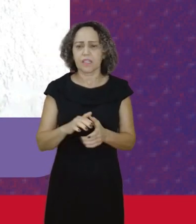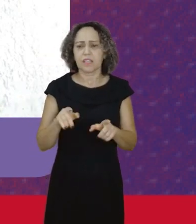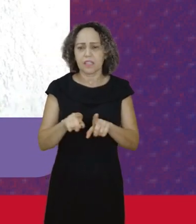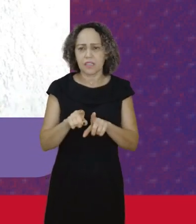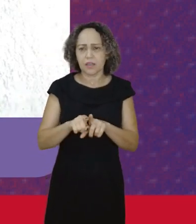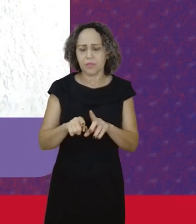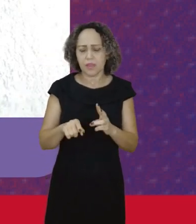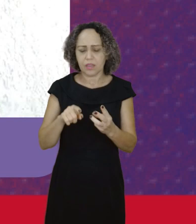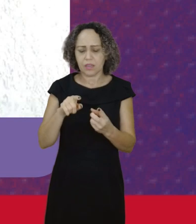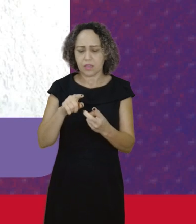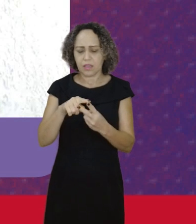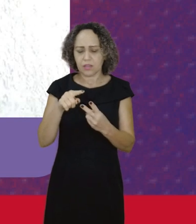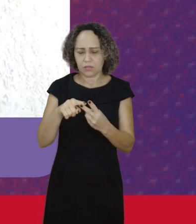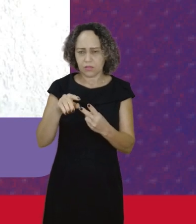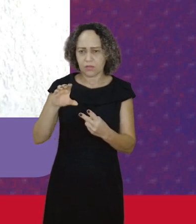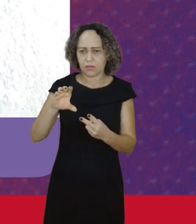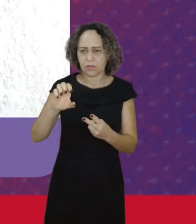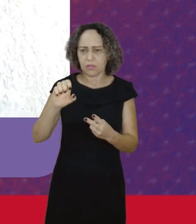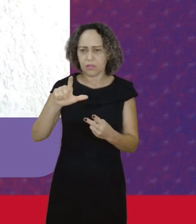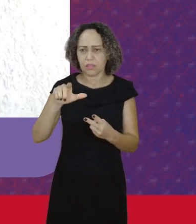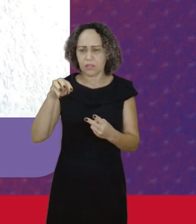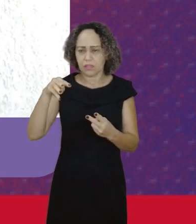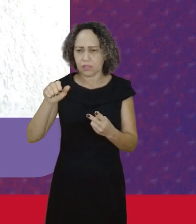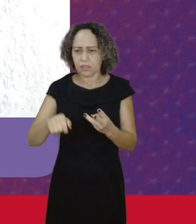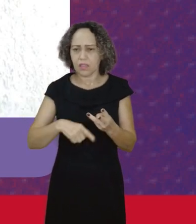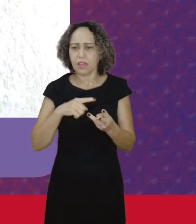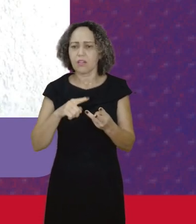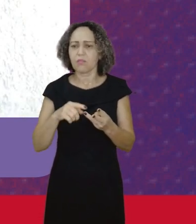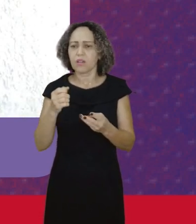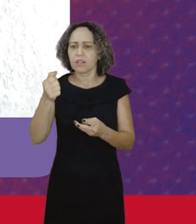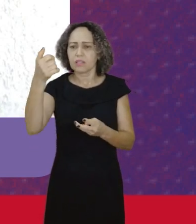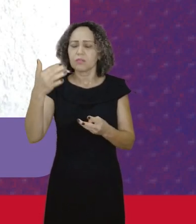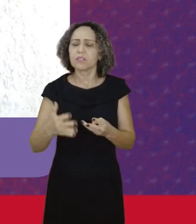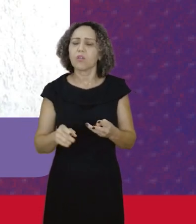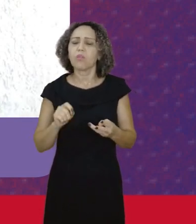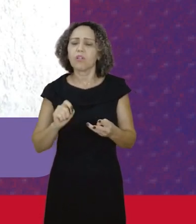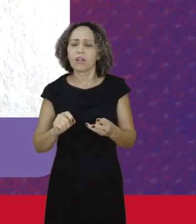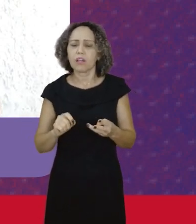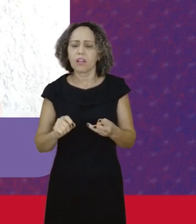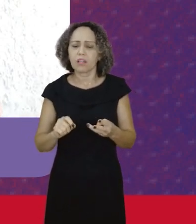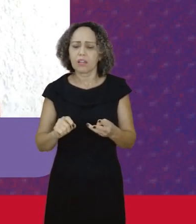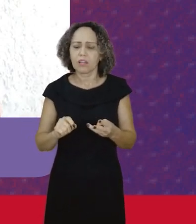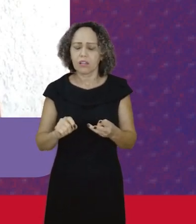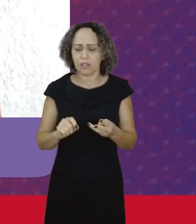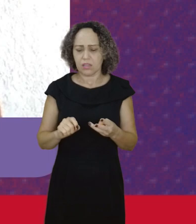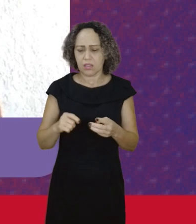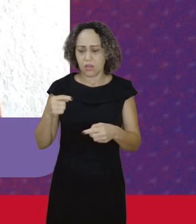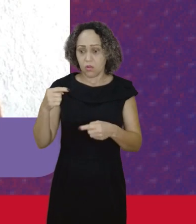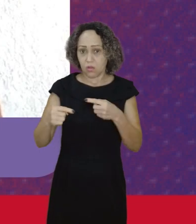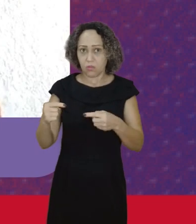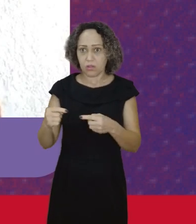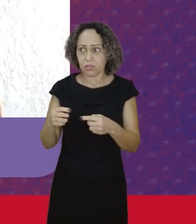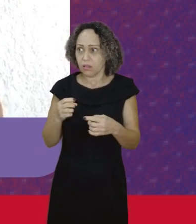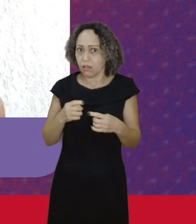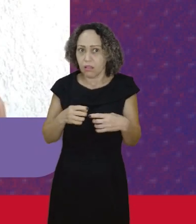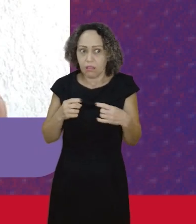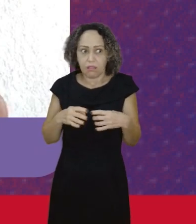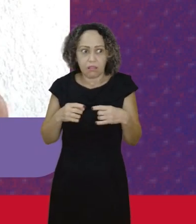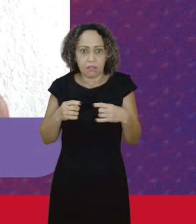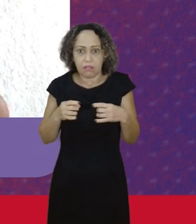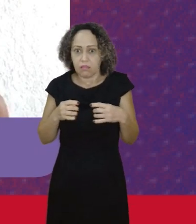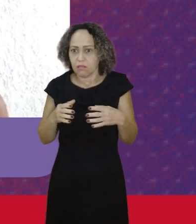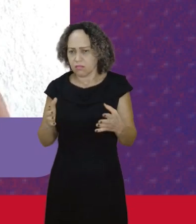né, agora, né, a Selma trouxe nas aulas, a questão de enfrentar o medo, essa política do medo, os nossos